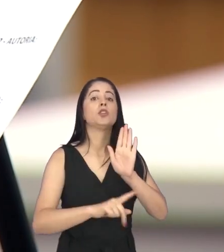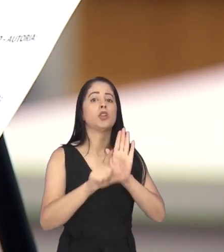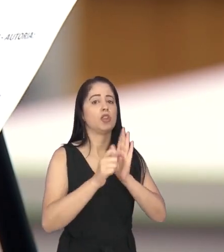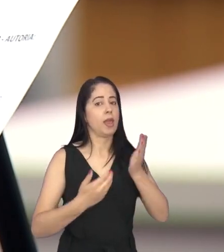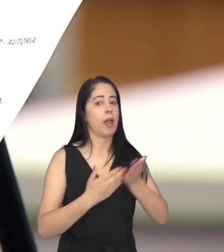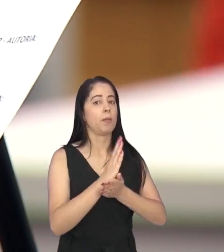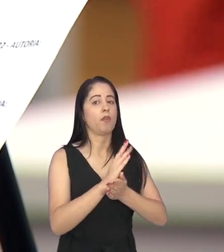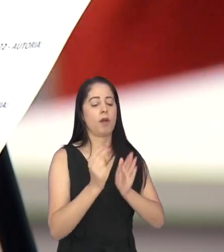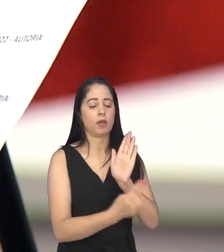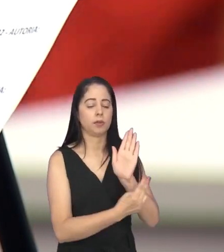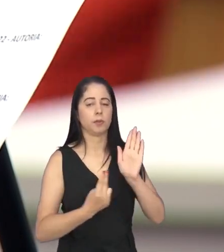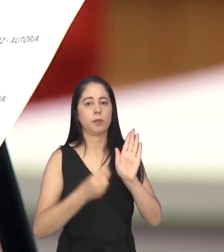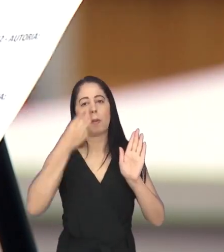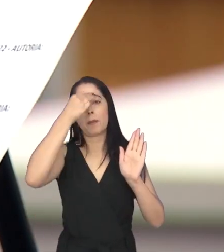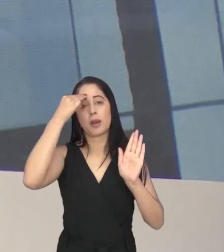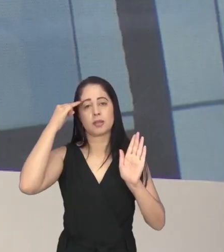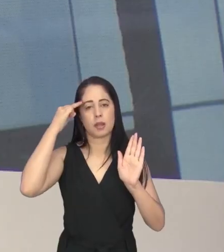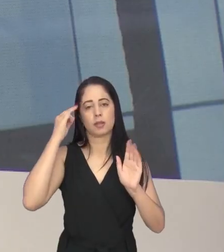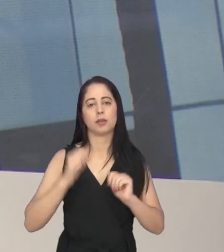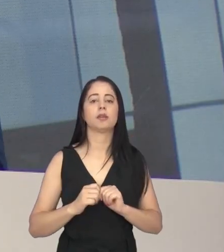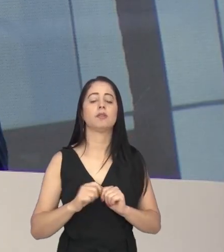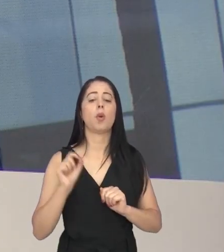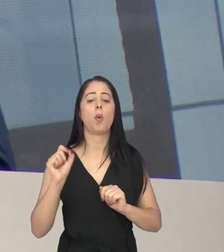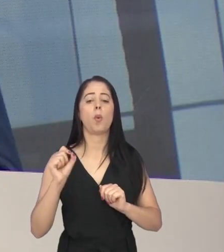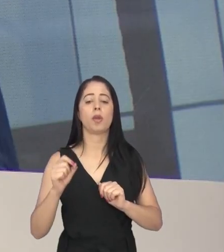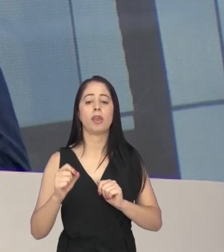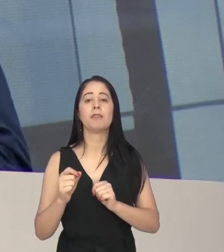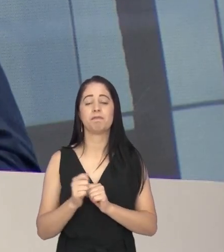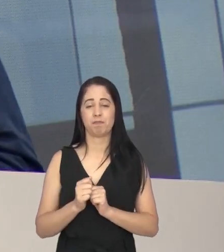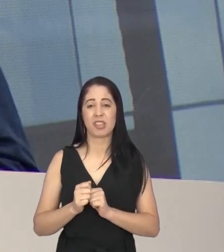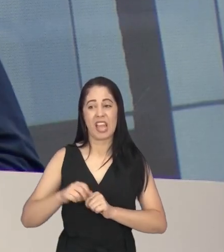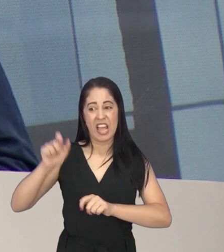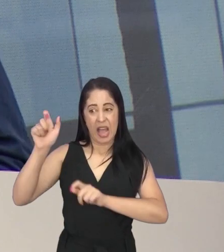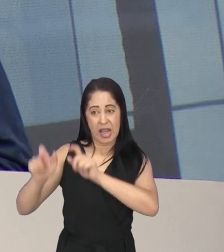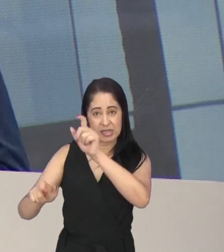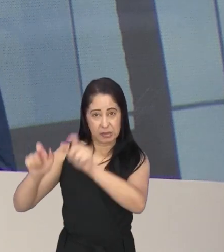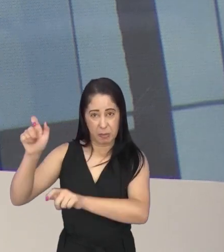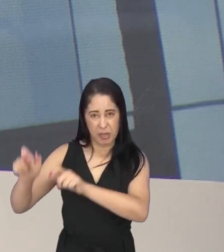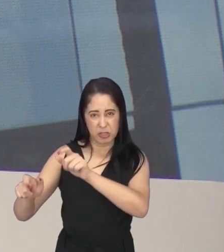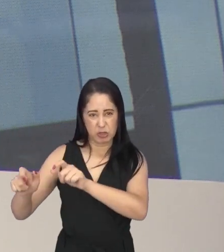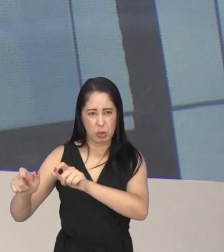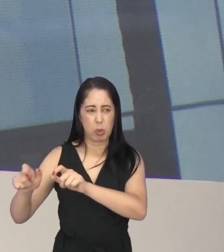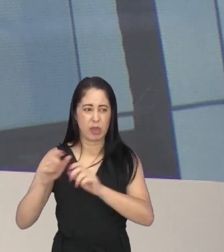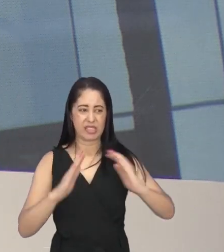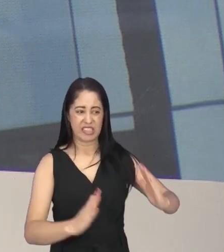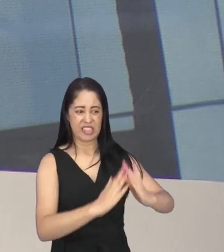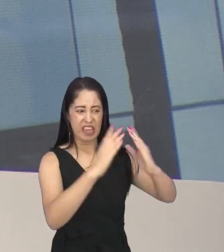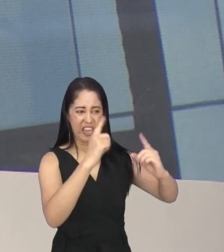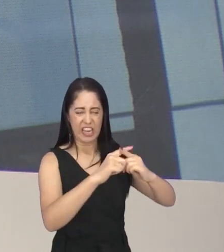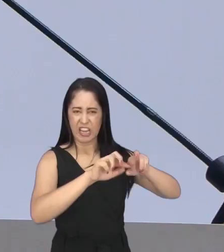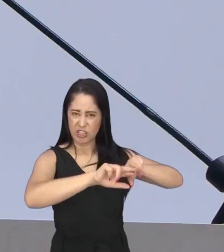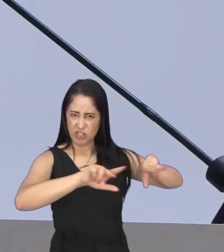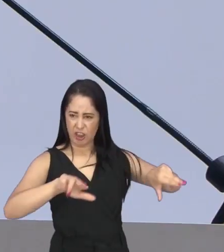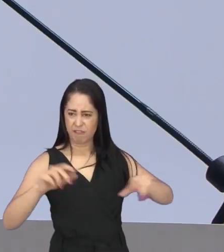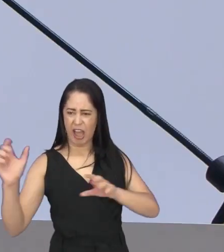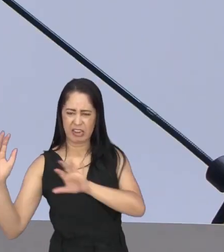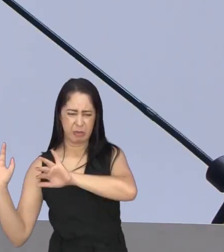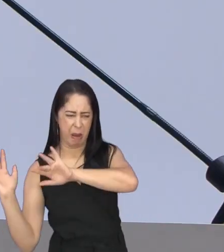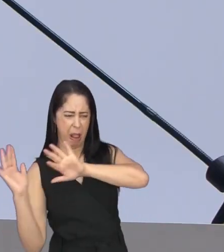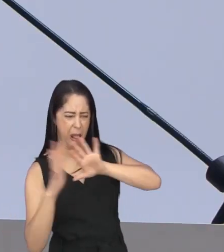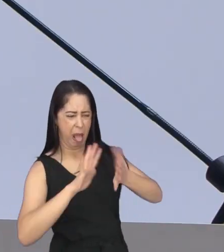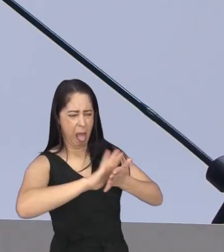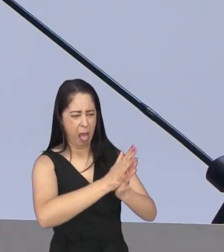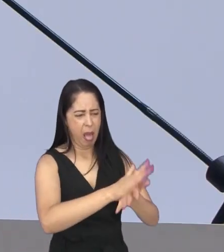projetos aprovados é de autoria do vereador Marcelo Garcia, que estabelece multa administrativa a quem impedir,